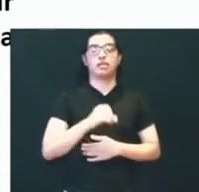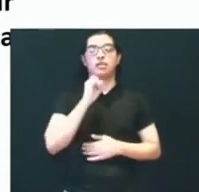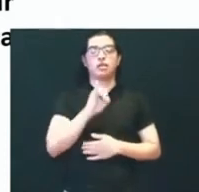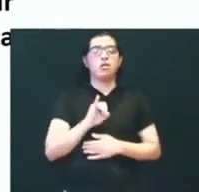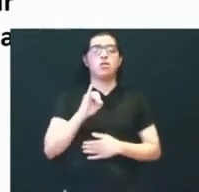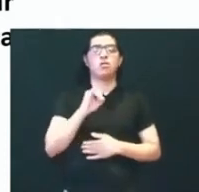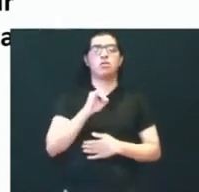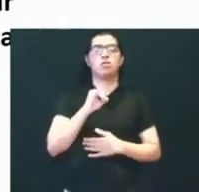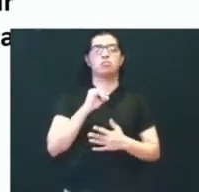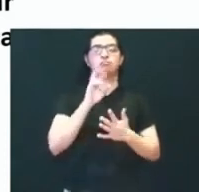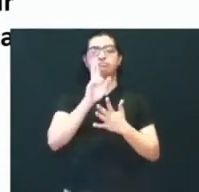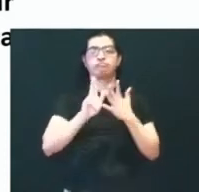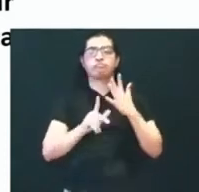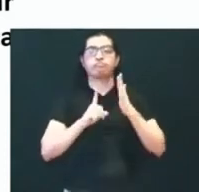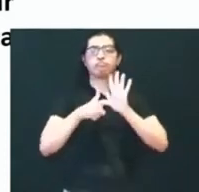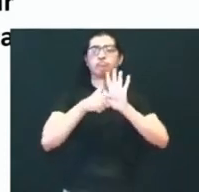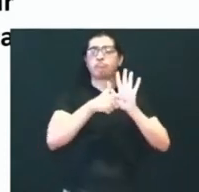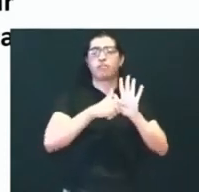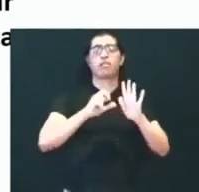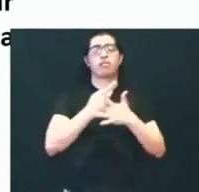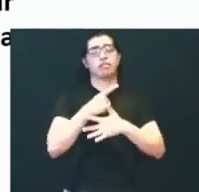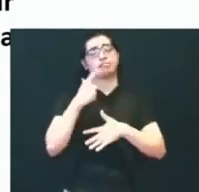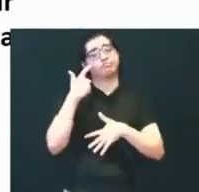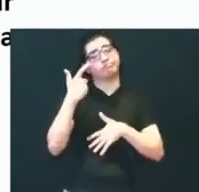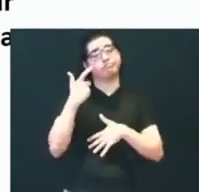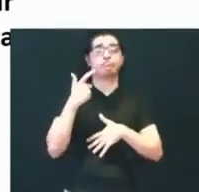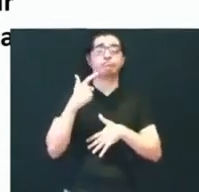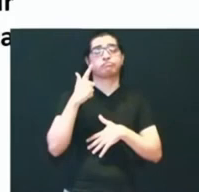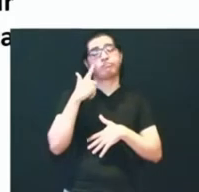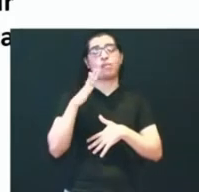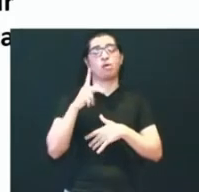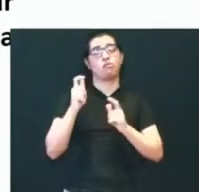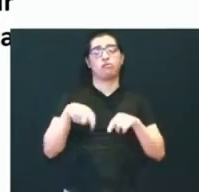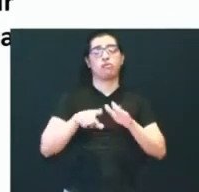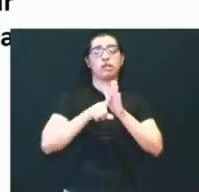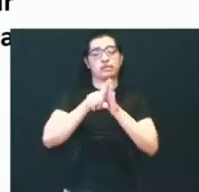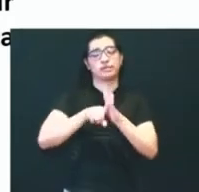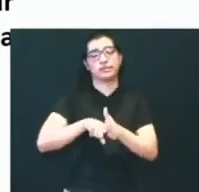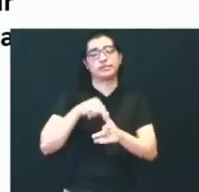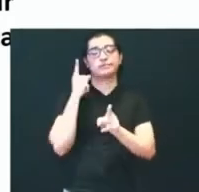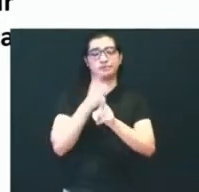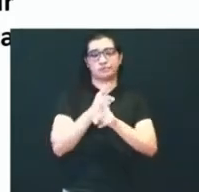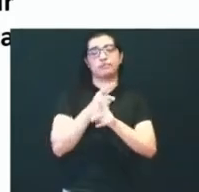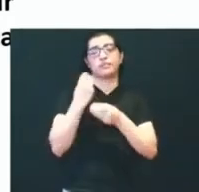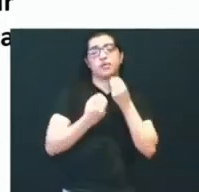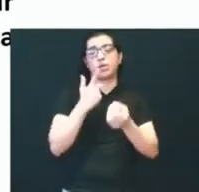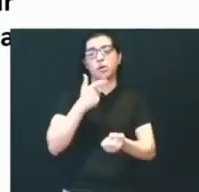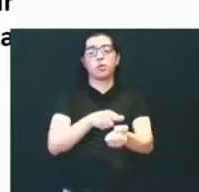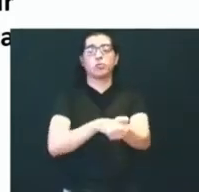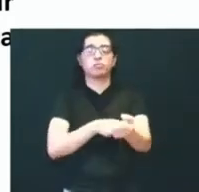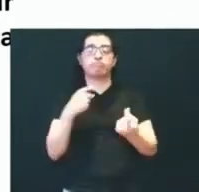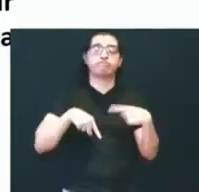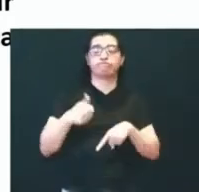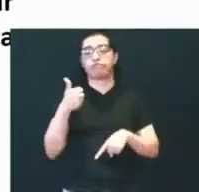outras manifestações clínicas, você tem que pensar, sim, na possibilidade de fazer um exame de sangue, um hemograma, para saber como é que estão as